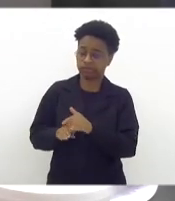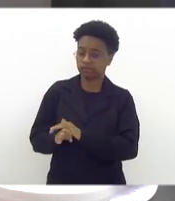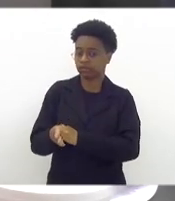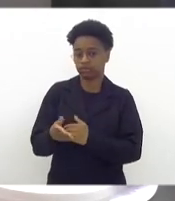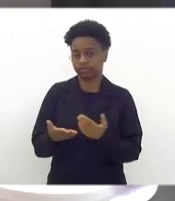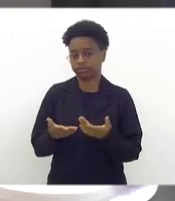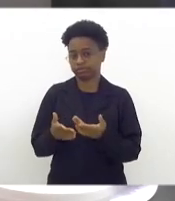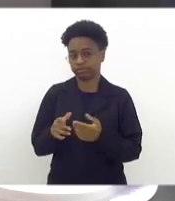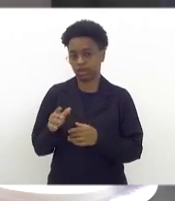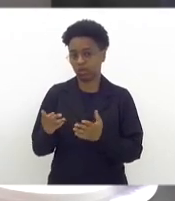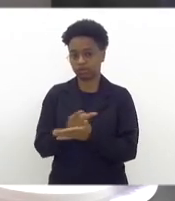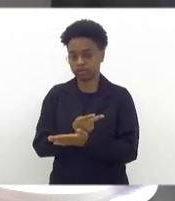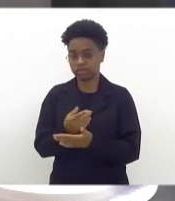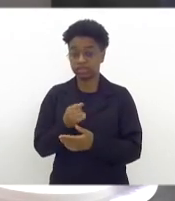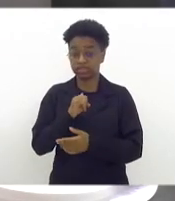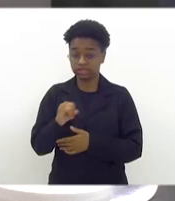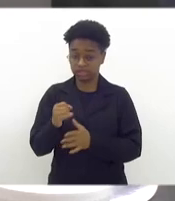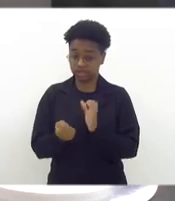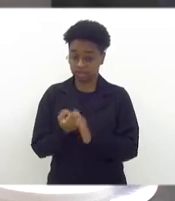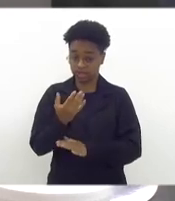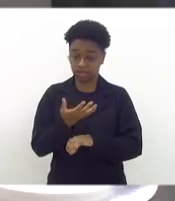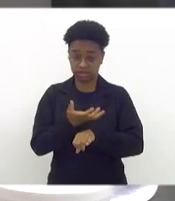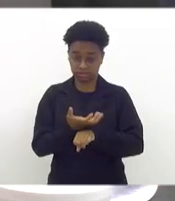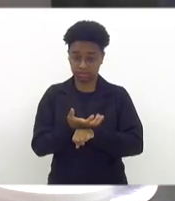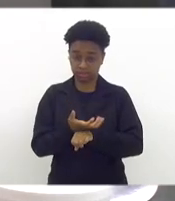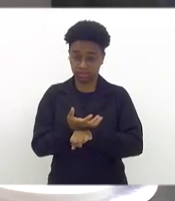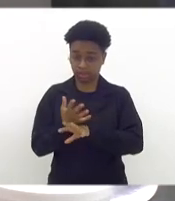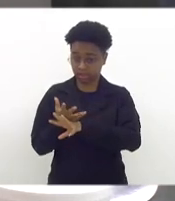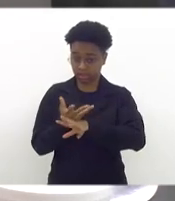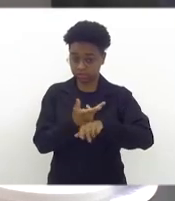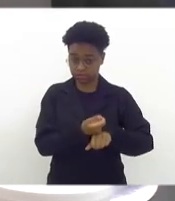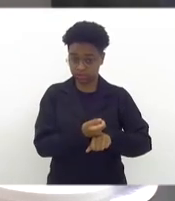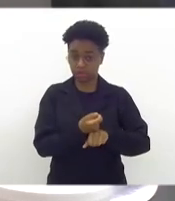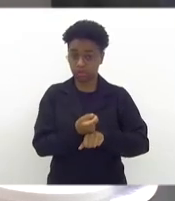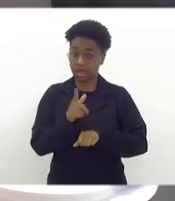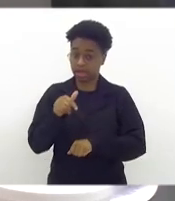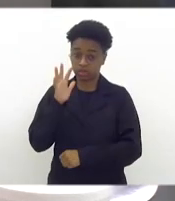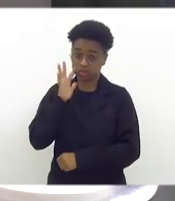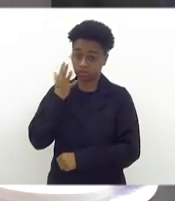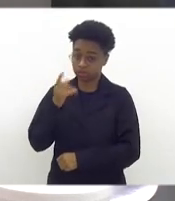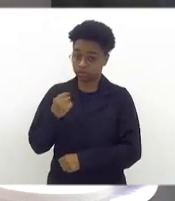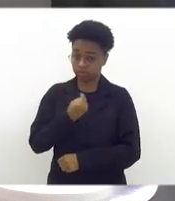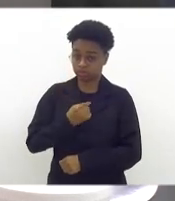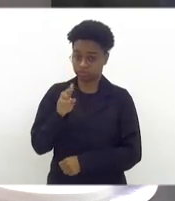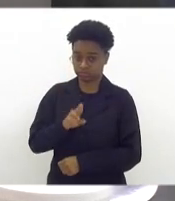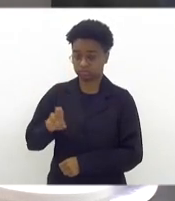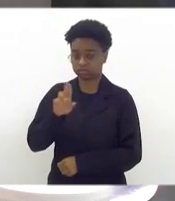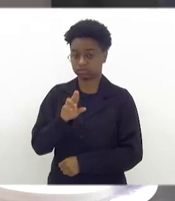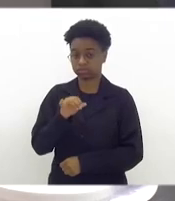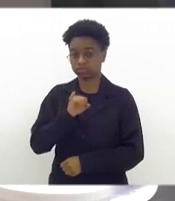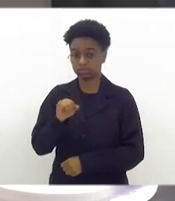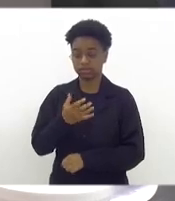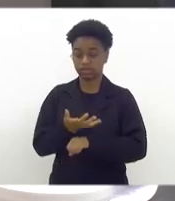né? Quando você bota uma disciplina transversal, que foi a saída que o parlamento usou, quando a disciplina